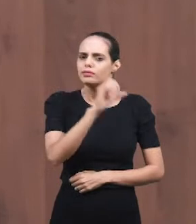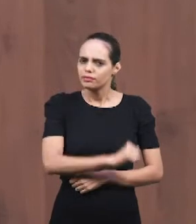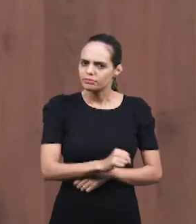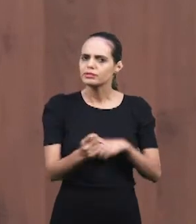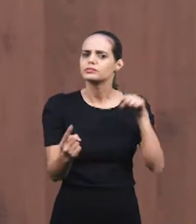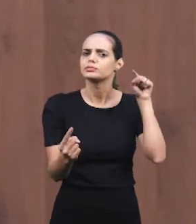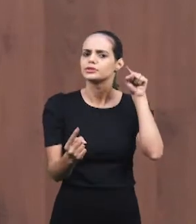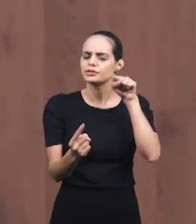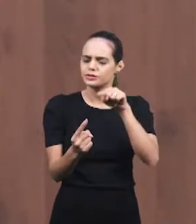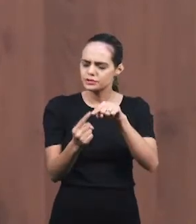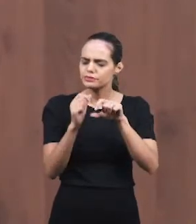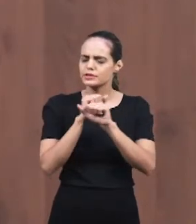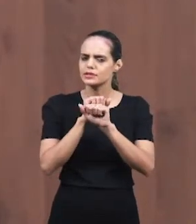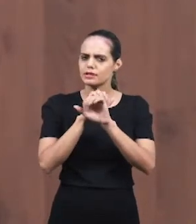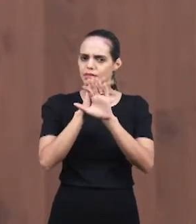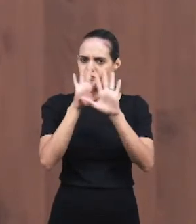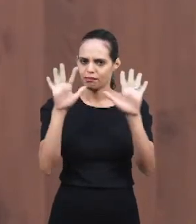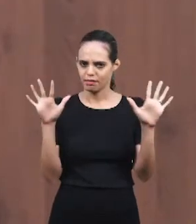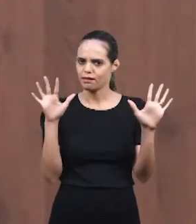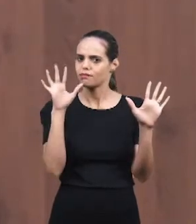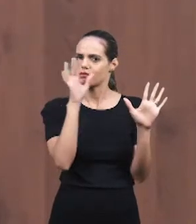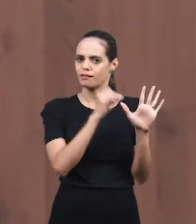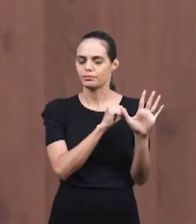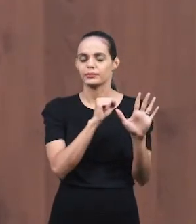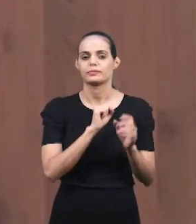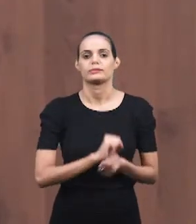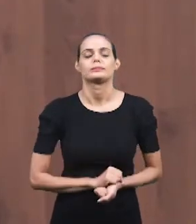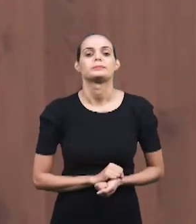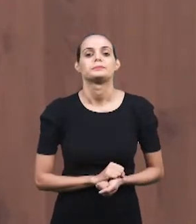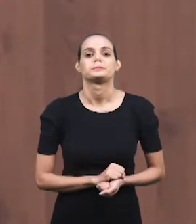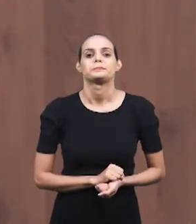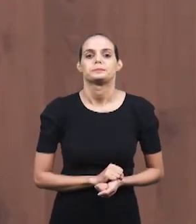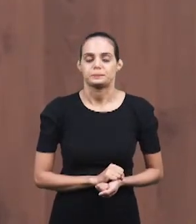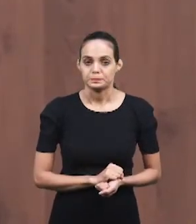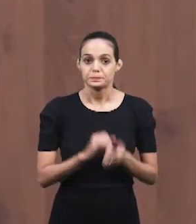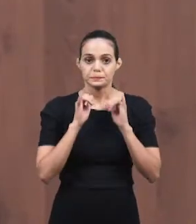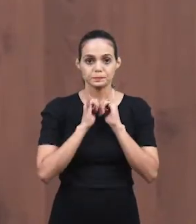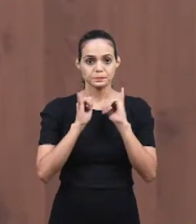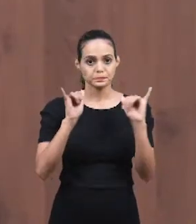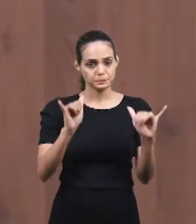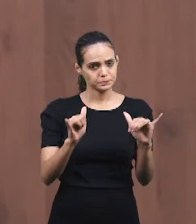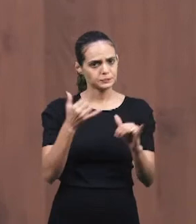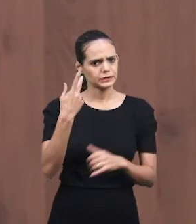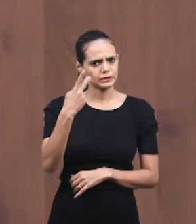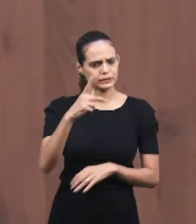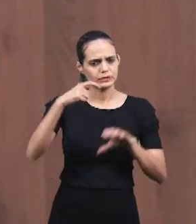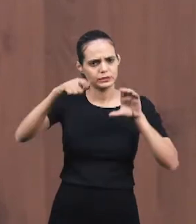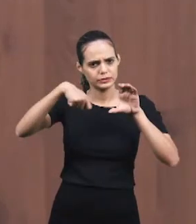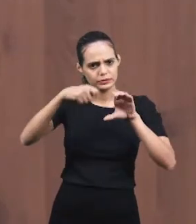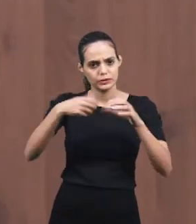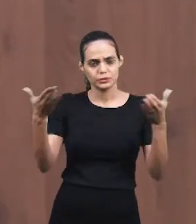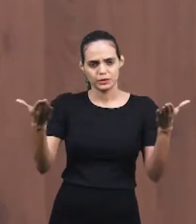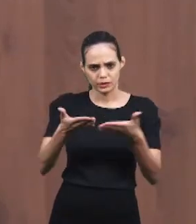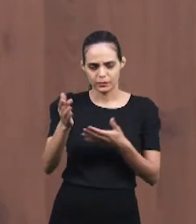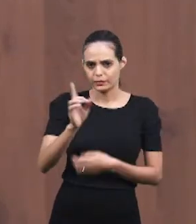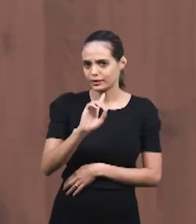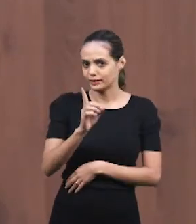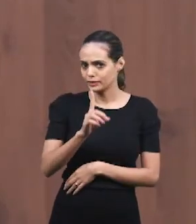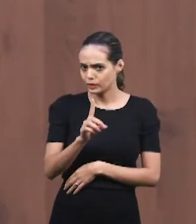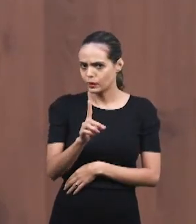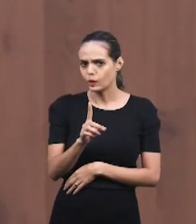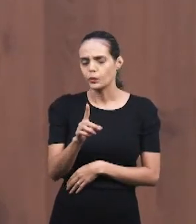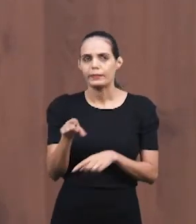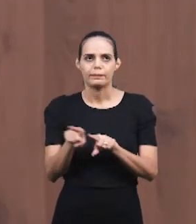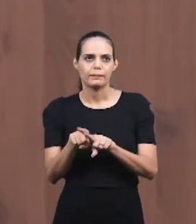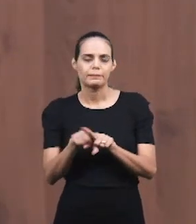e rápidas. Também nós queremos informar que se o seu vídeo, porventura, não foi apresentado neste horário e também na